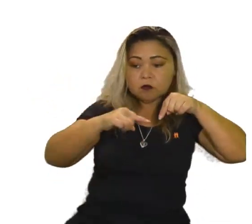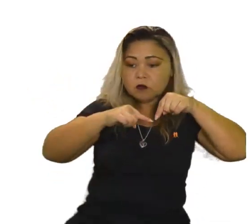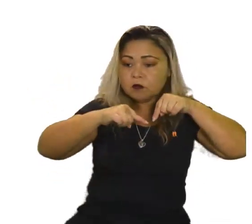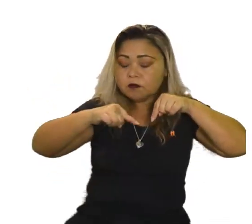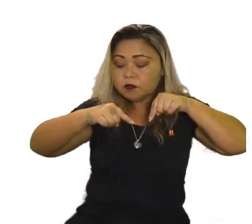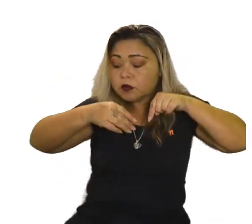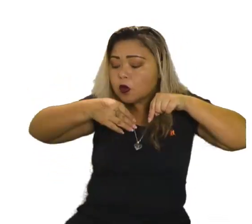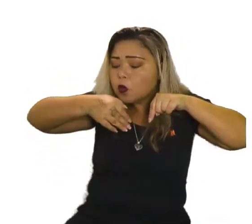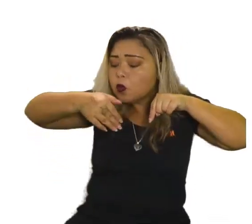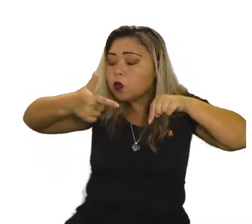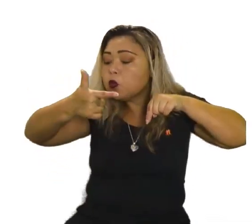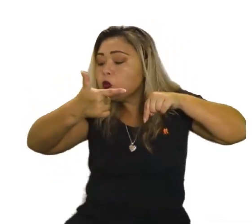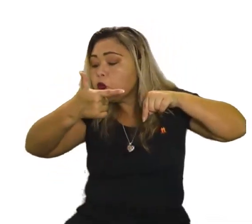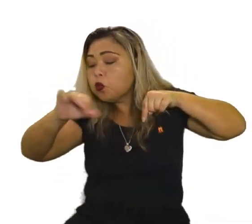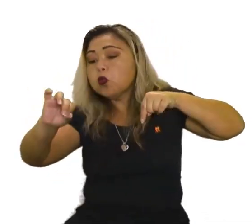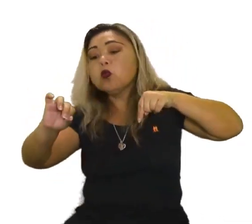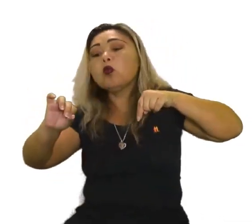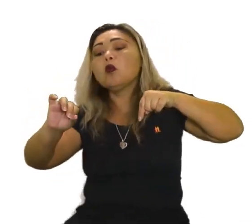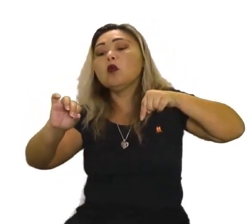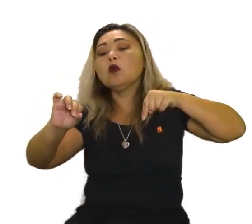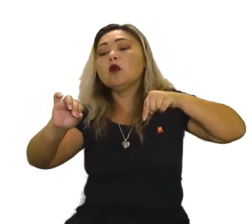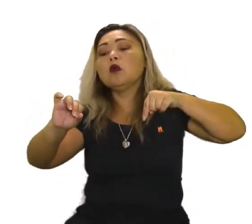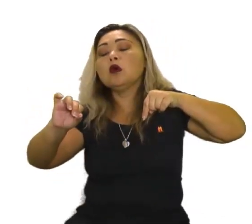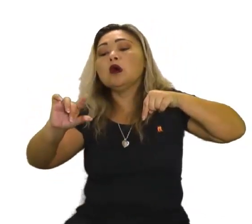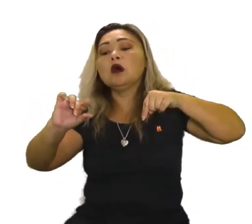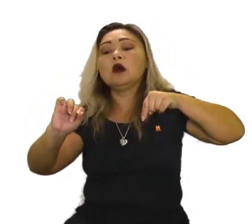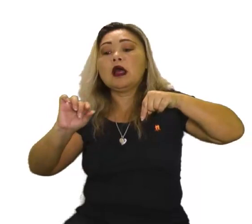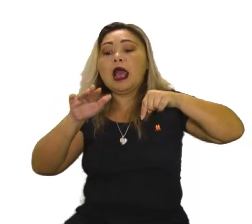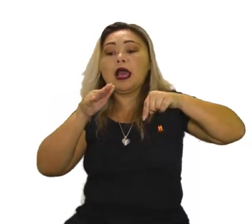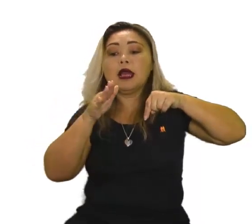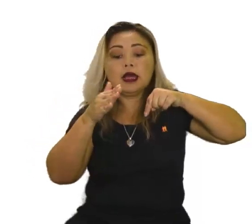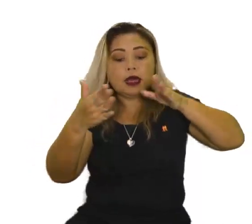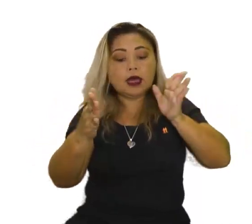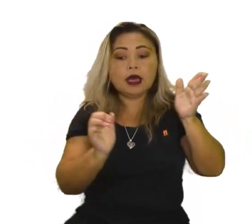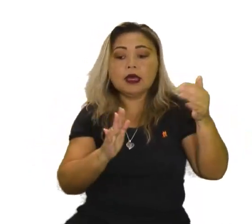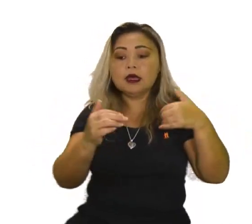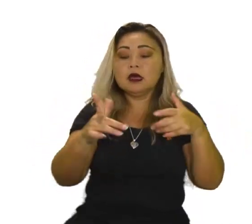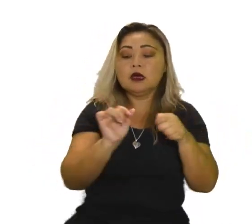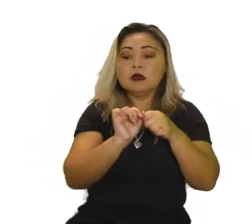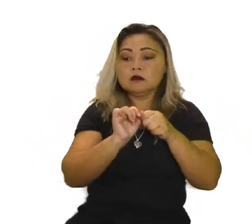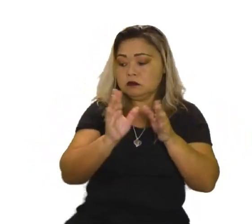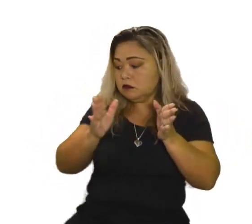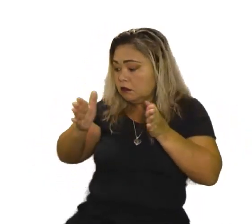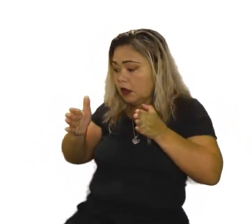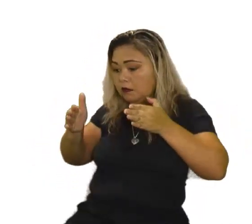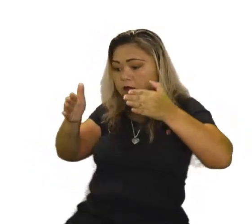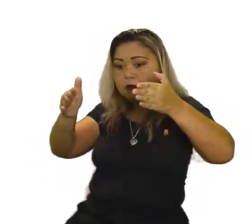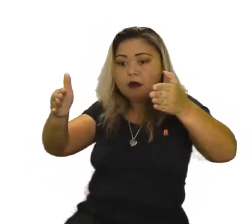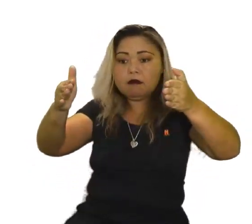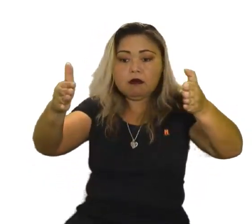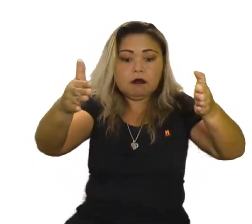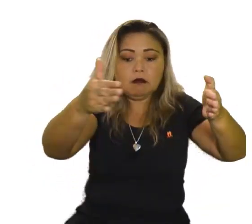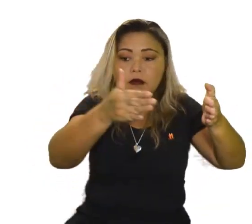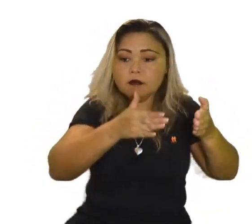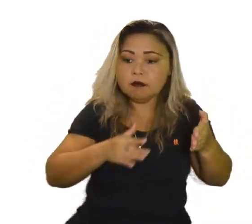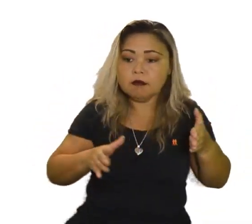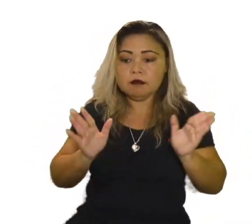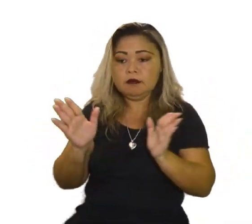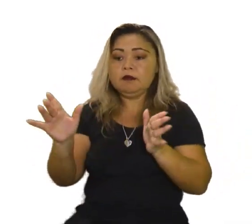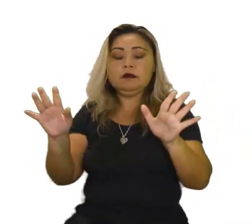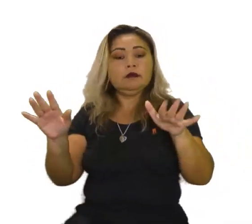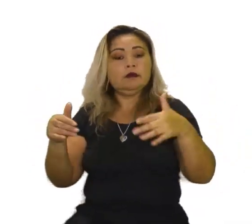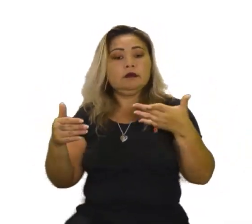estar mais de 200 metros de cada caixa que você for distribuir. Tá bom?